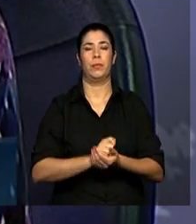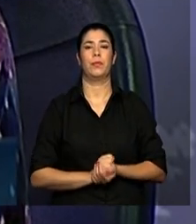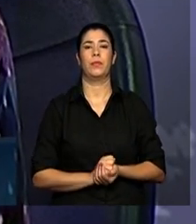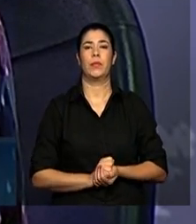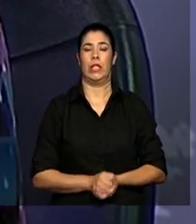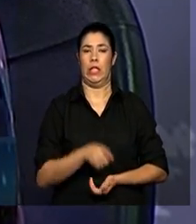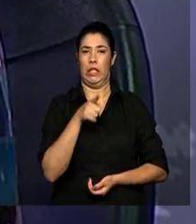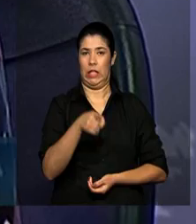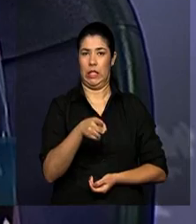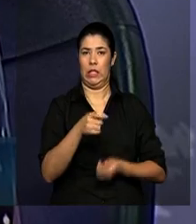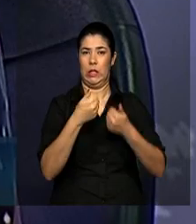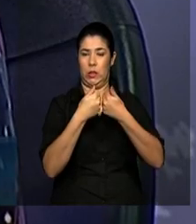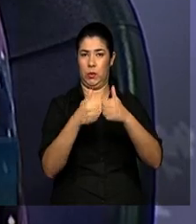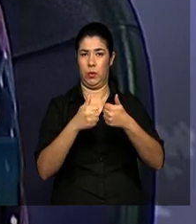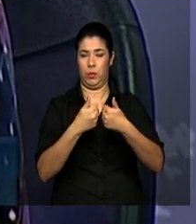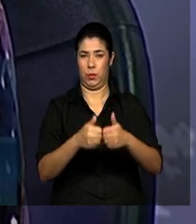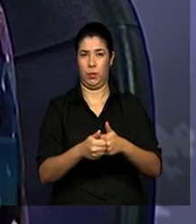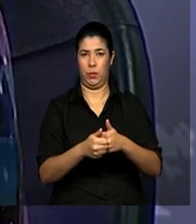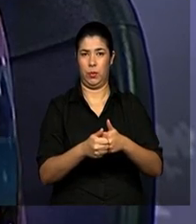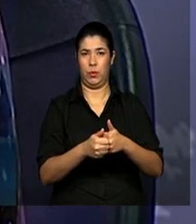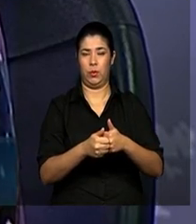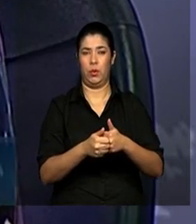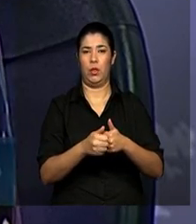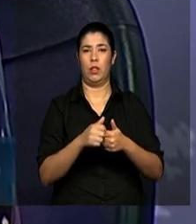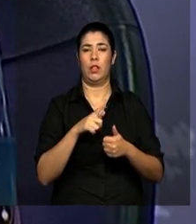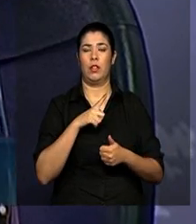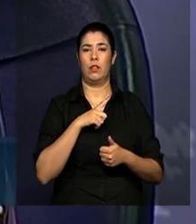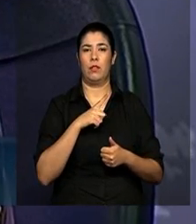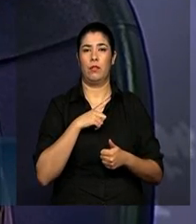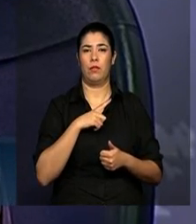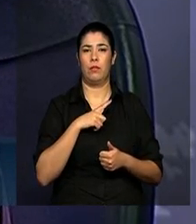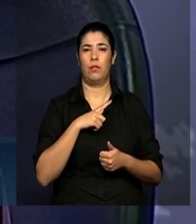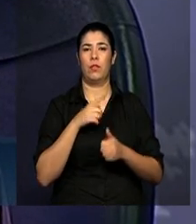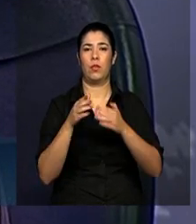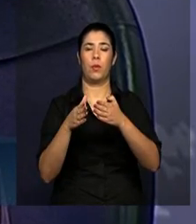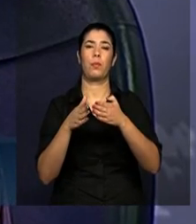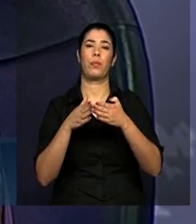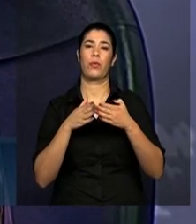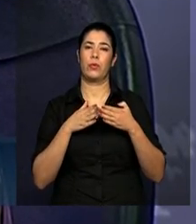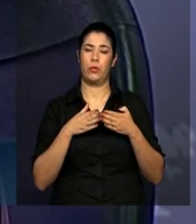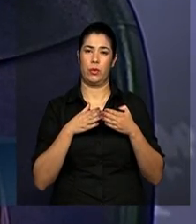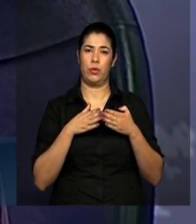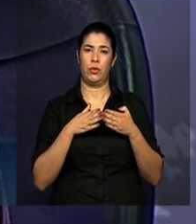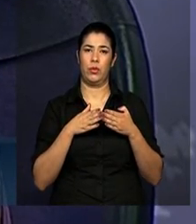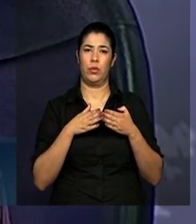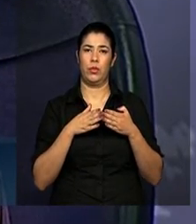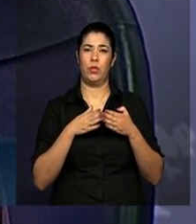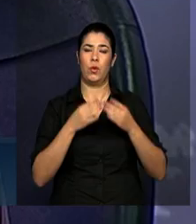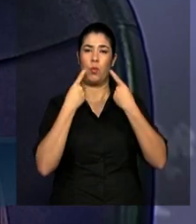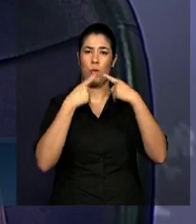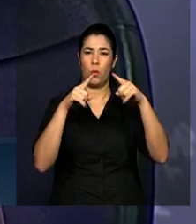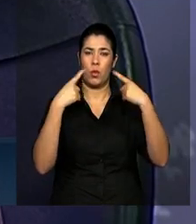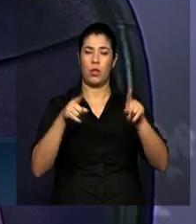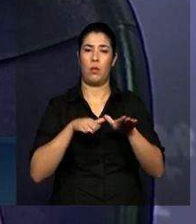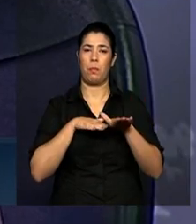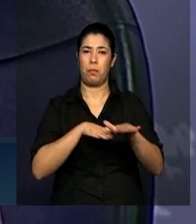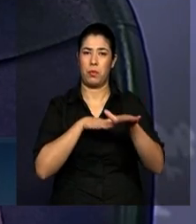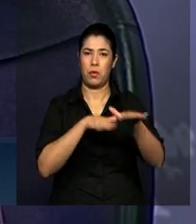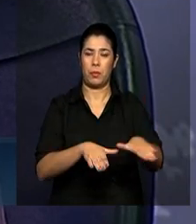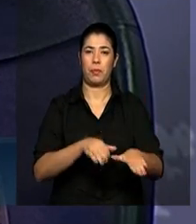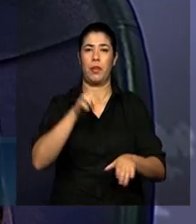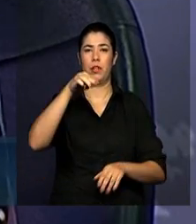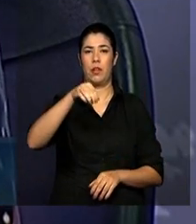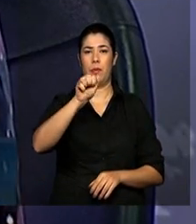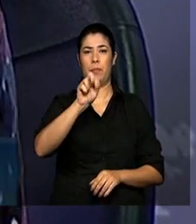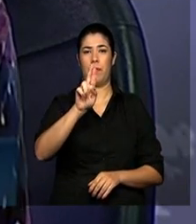Esses ônibus foram doados, foram pedidos, reivindicados pela Marcha das Margaridas em